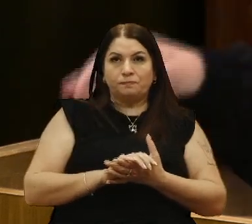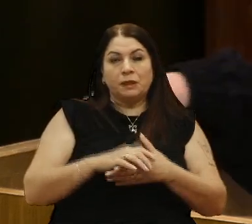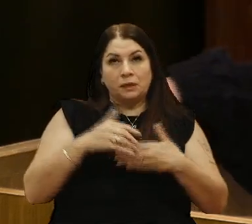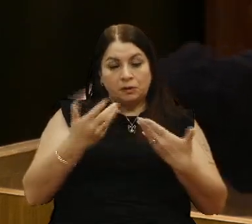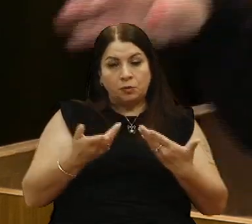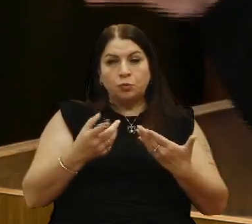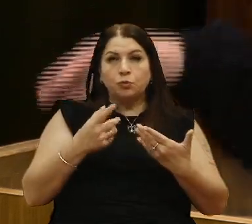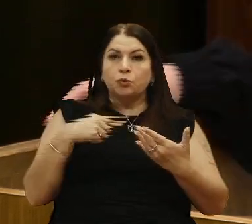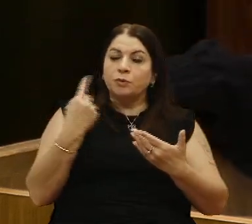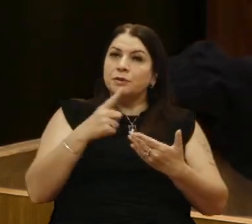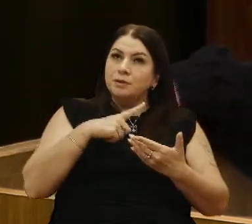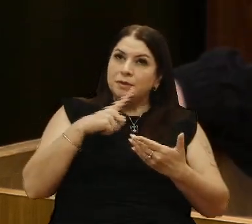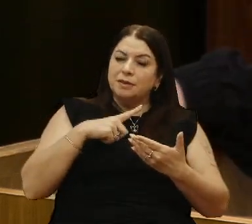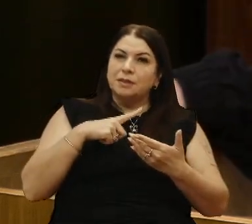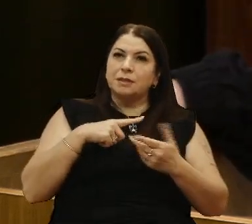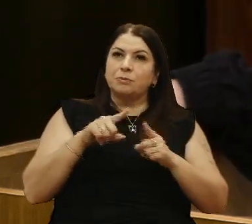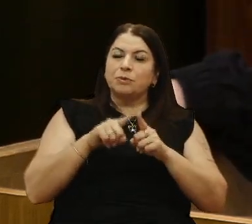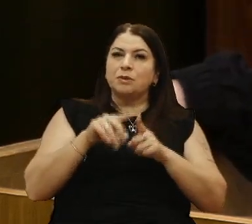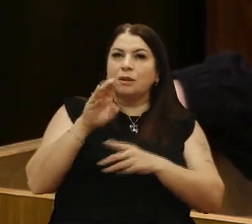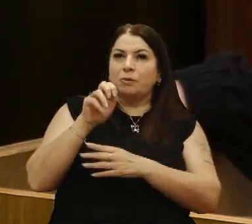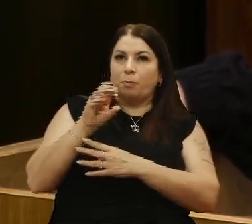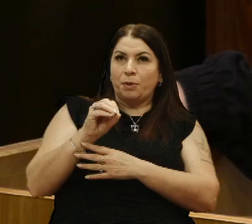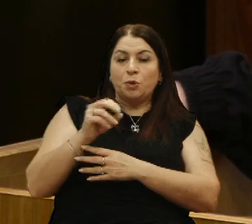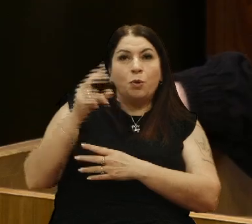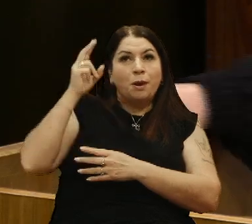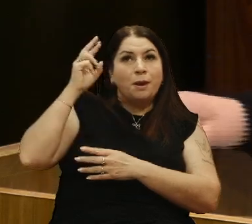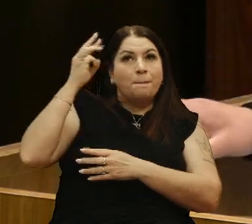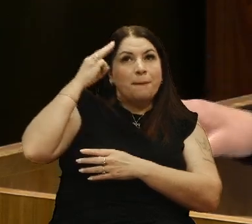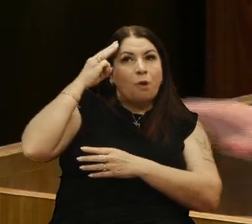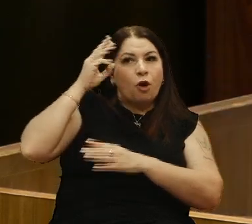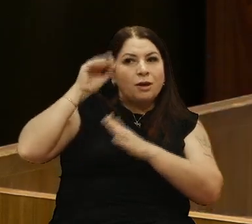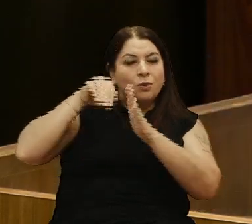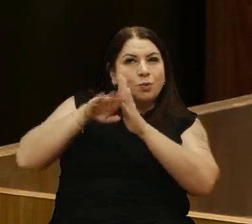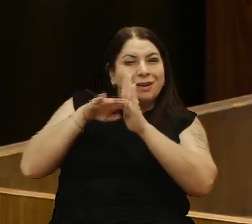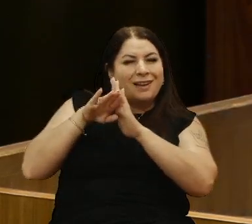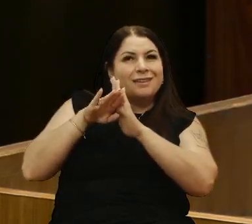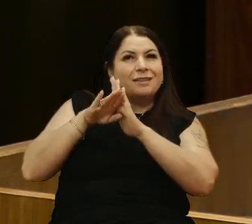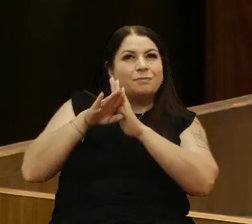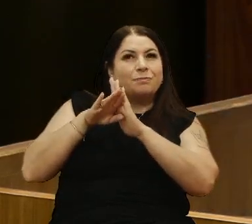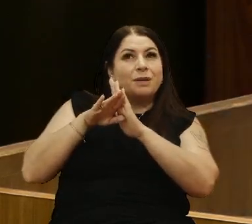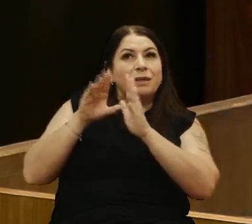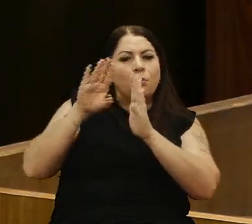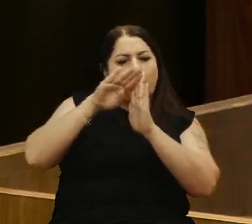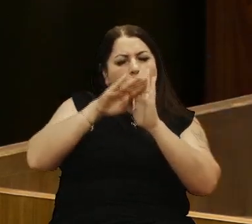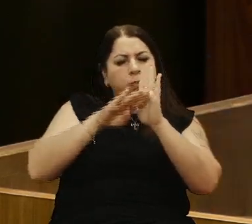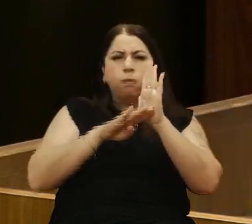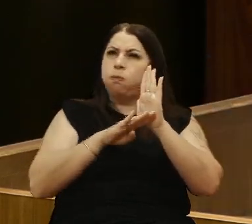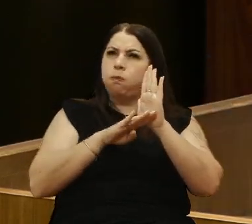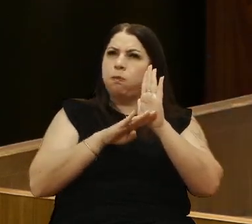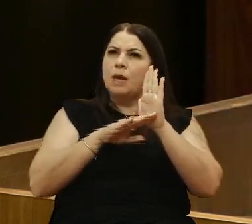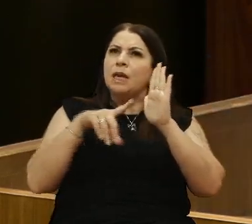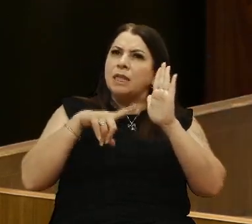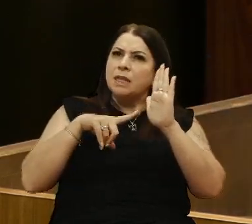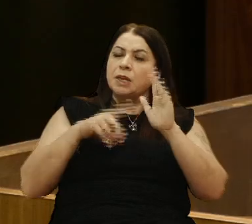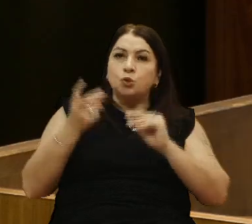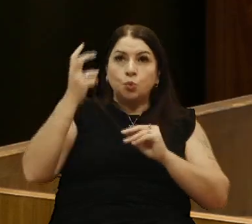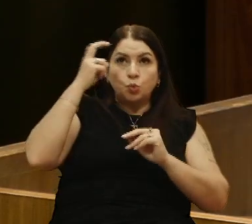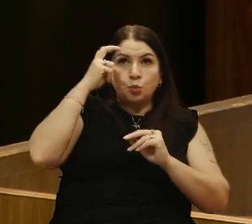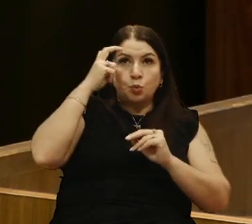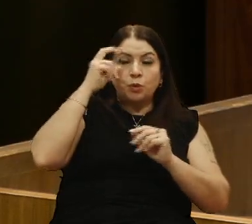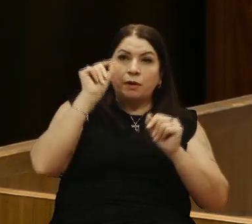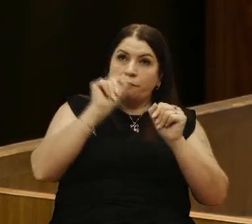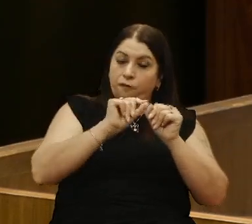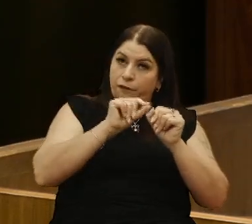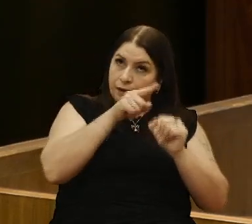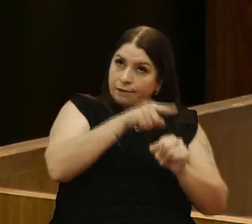nós termos esse Banco Municipal de Memória é para que a gente possa ter um acervo do que a gente tem de cultura